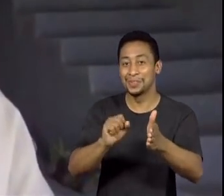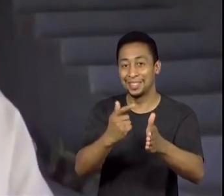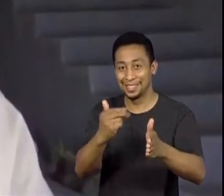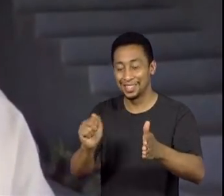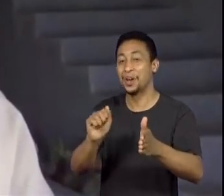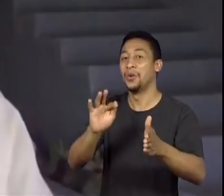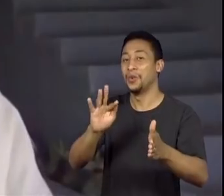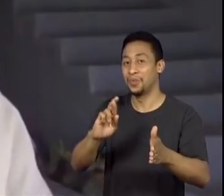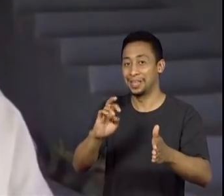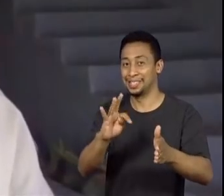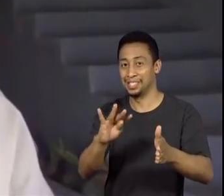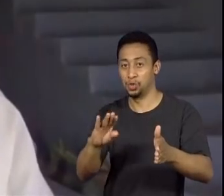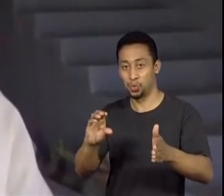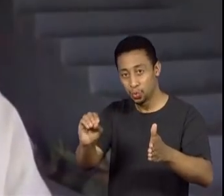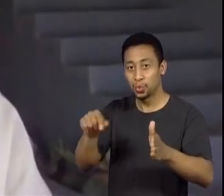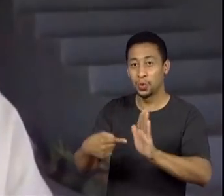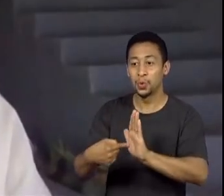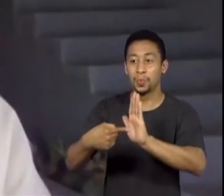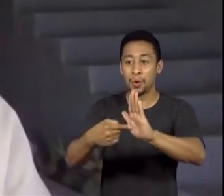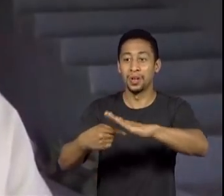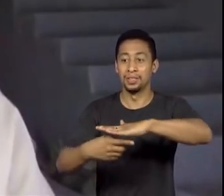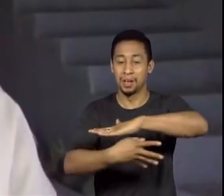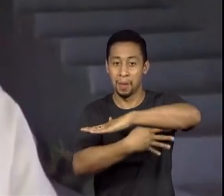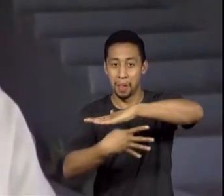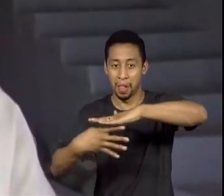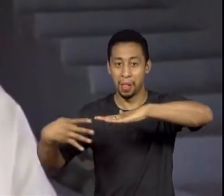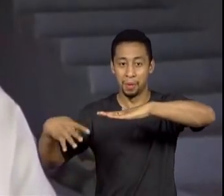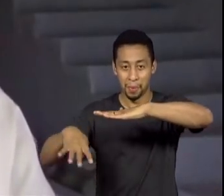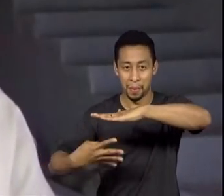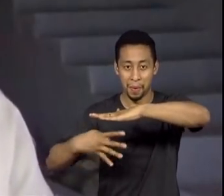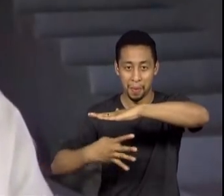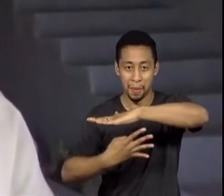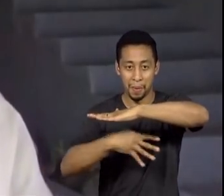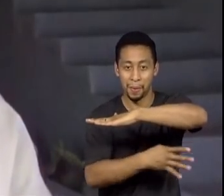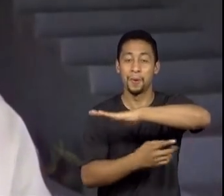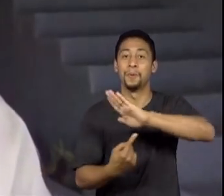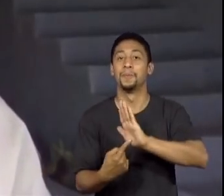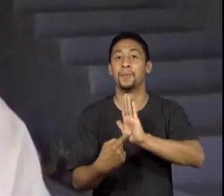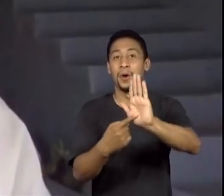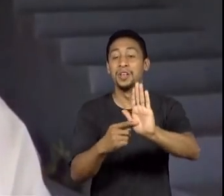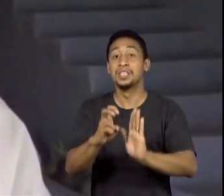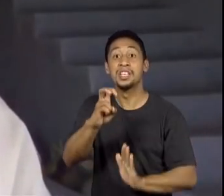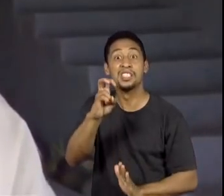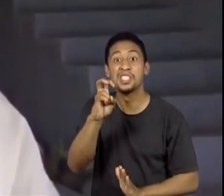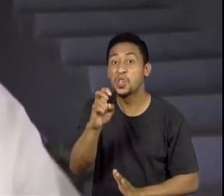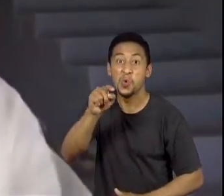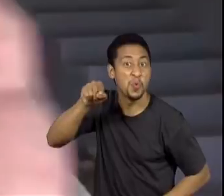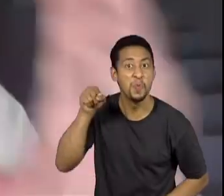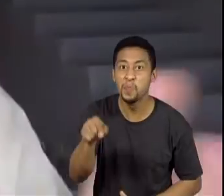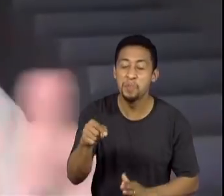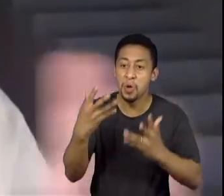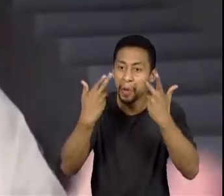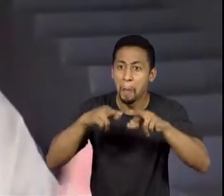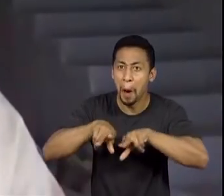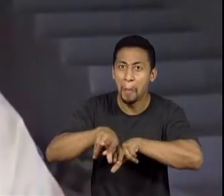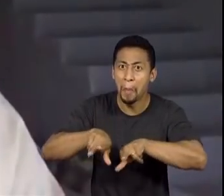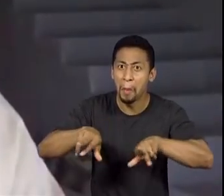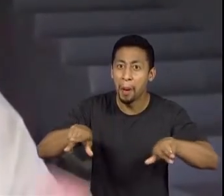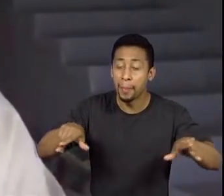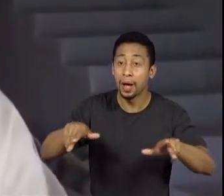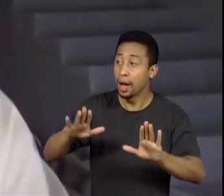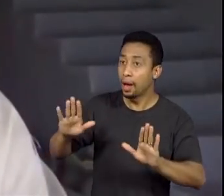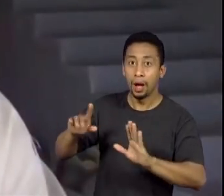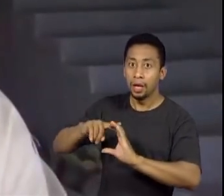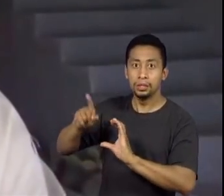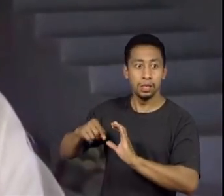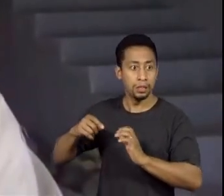de 1.200 espécies em 4, 5 anos de trabalho, a ciência começa a despertar